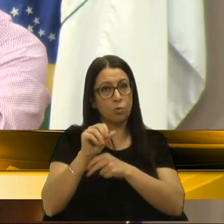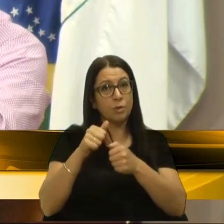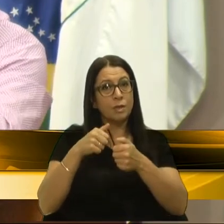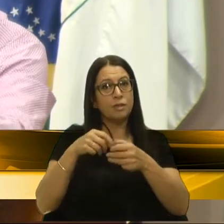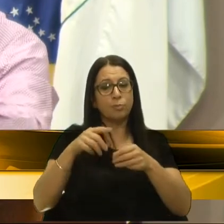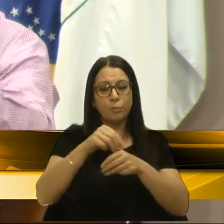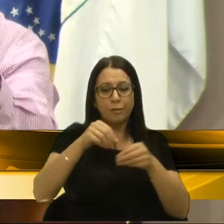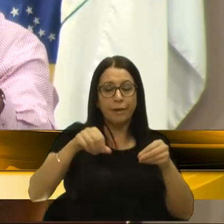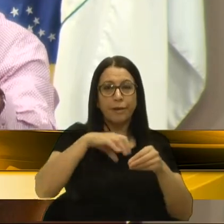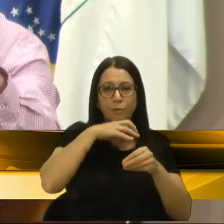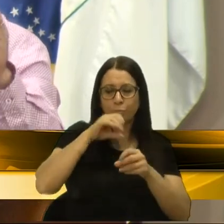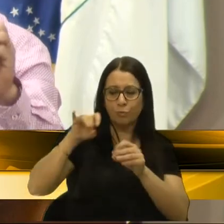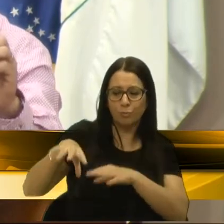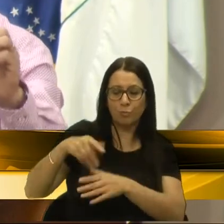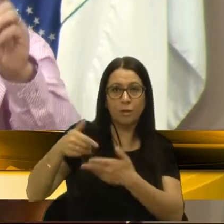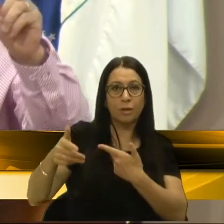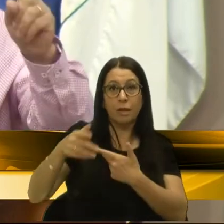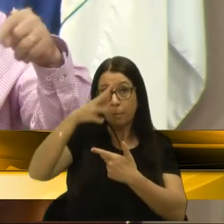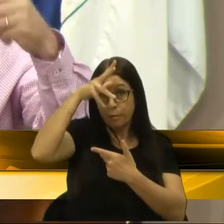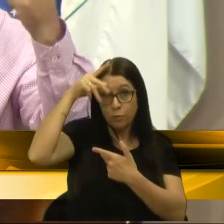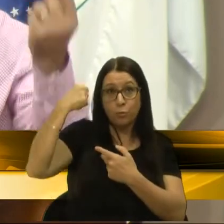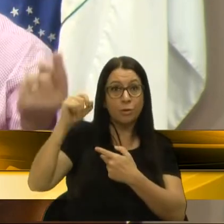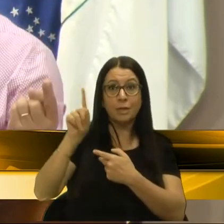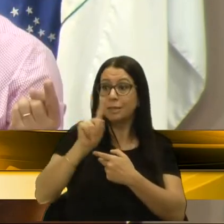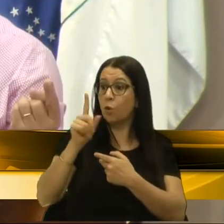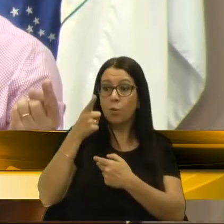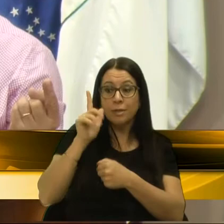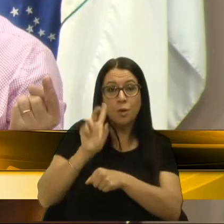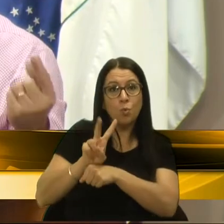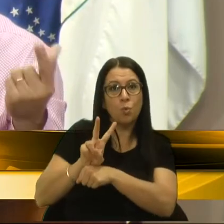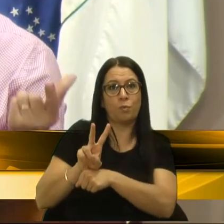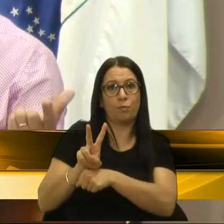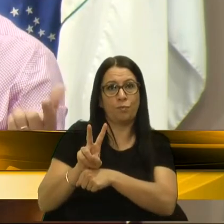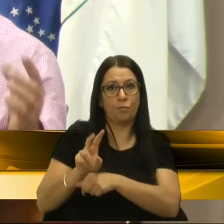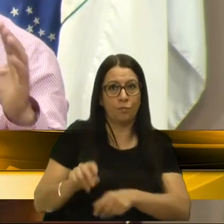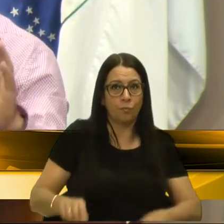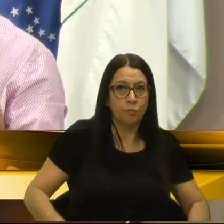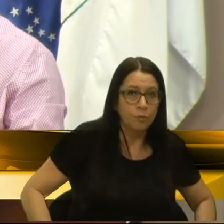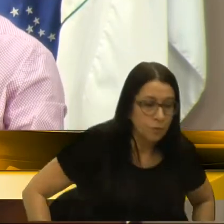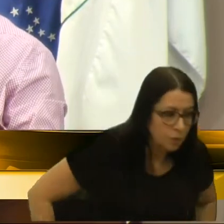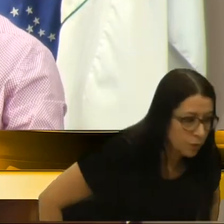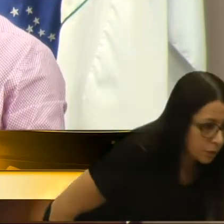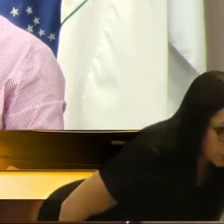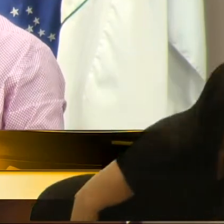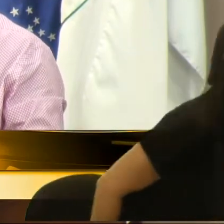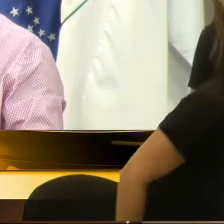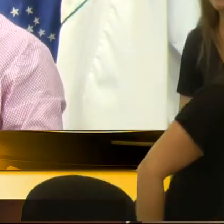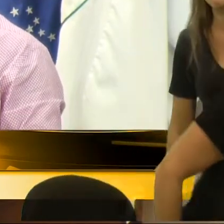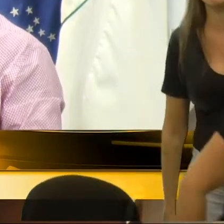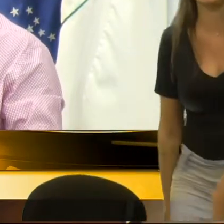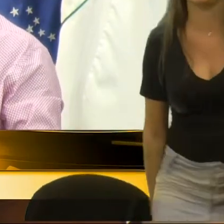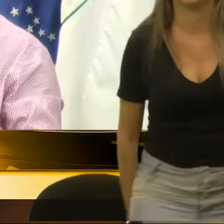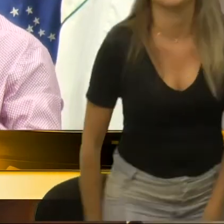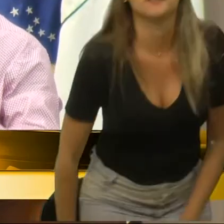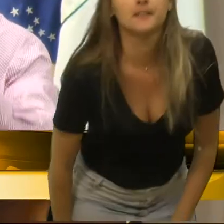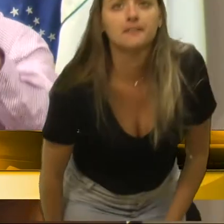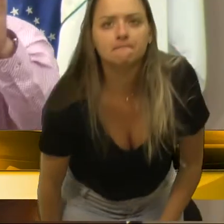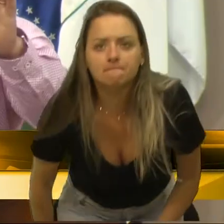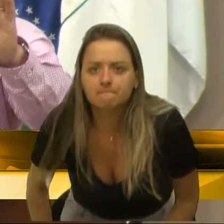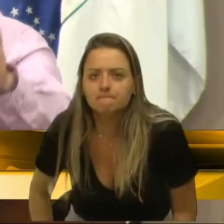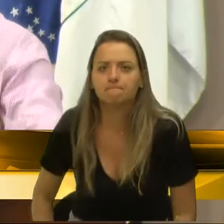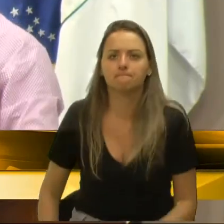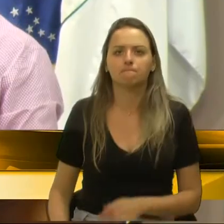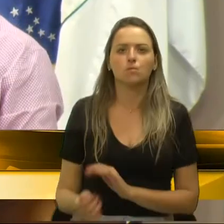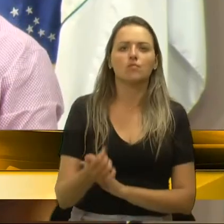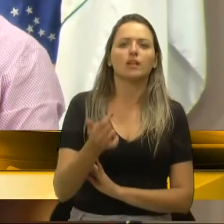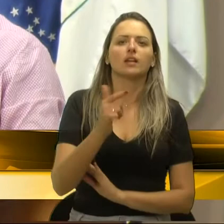públicos abandonados que o poder público não alcança. Não alcança, e de novo, não é administração A ou B. É em todas